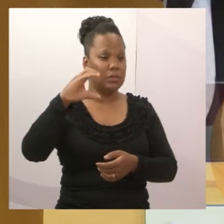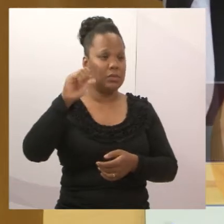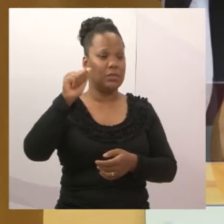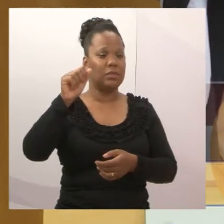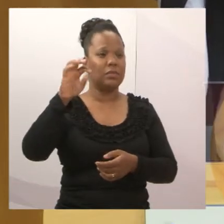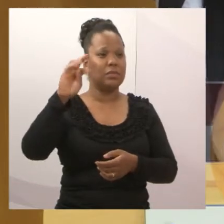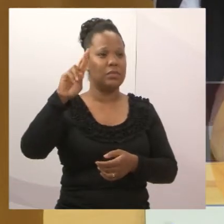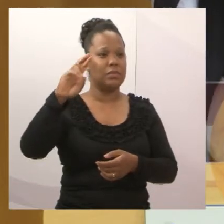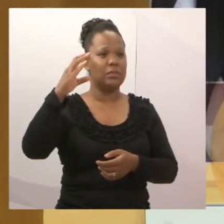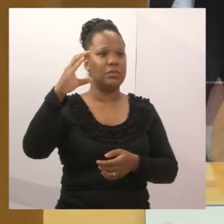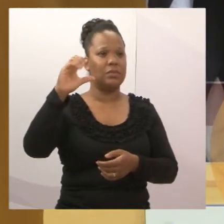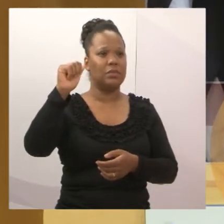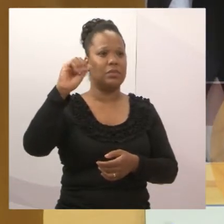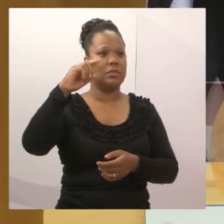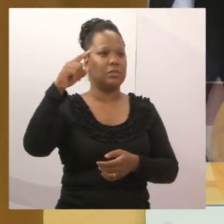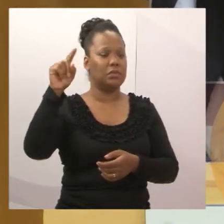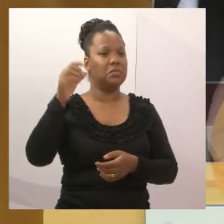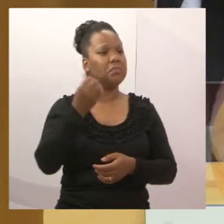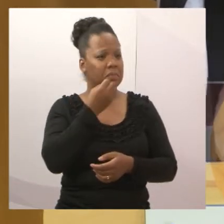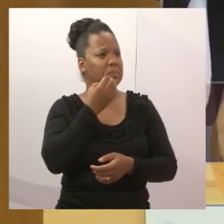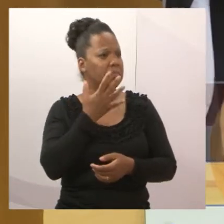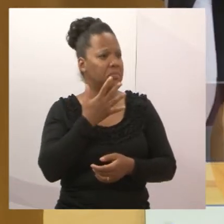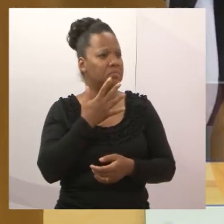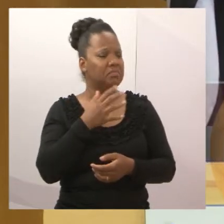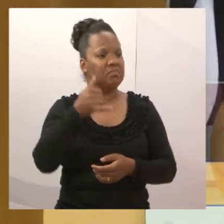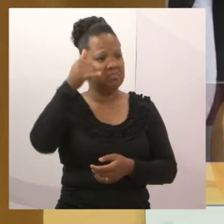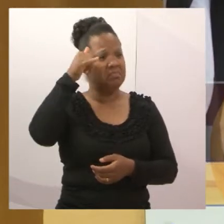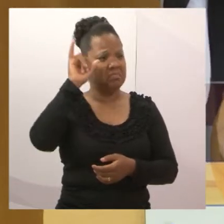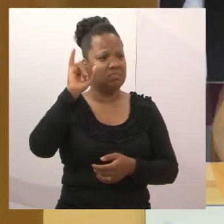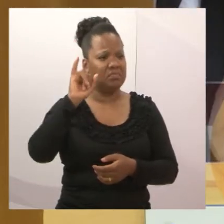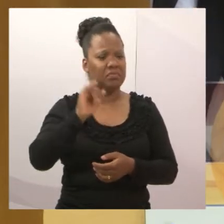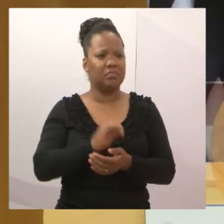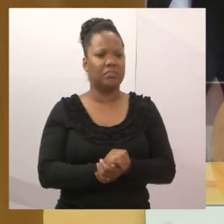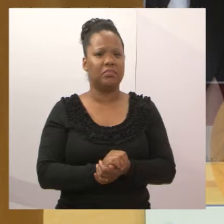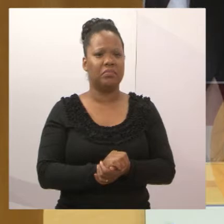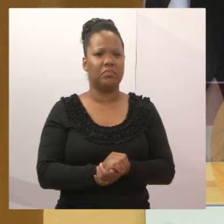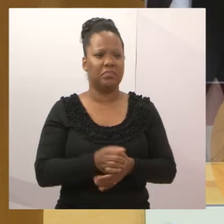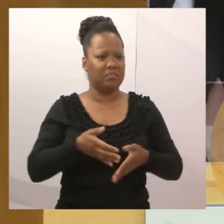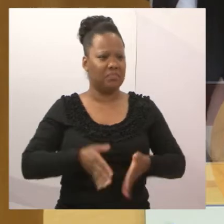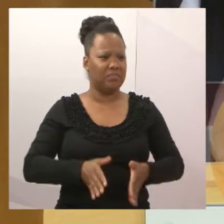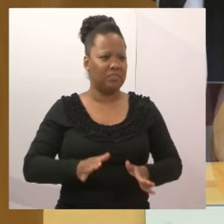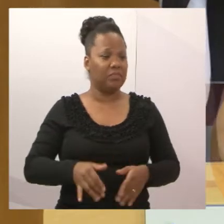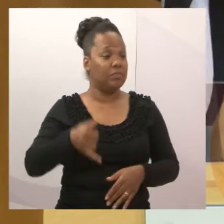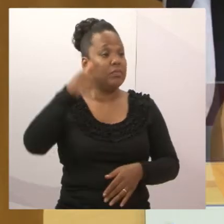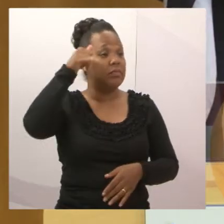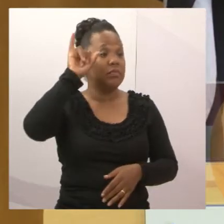coisa esplendorosa, muito boa, né? Evitando assim a procriação de animais na rua.